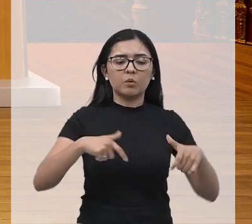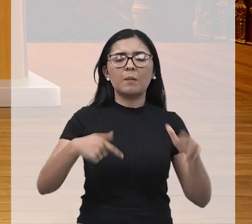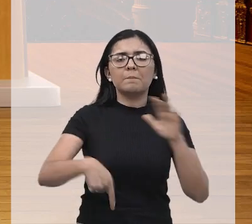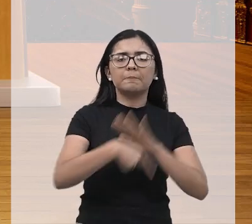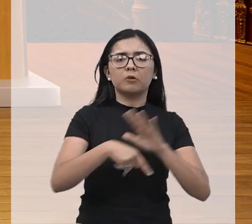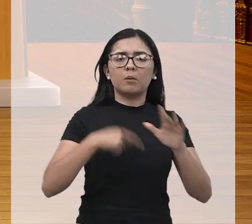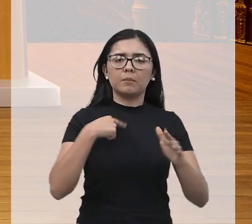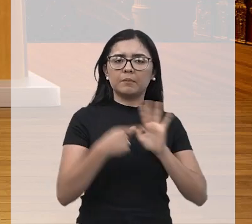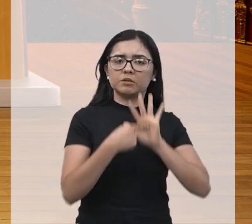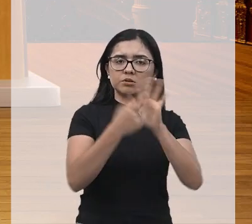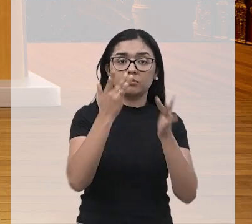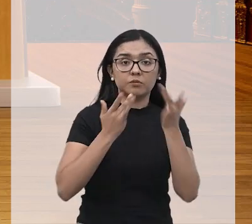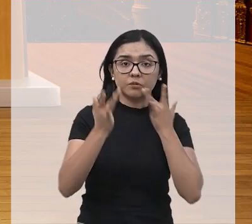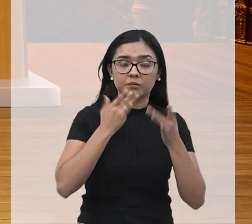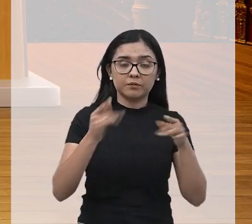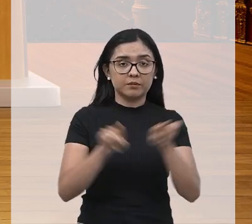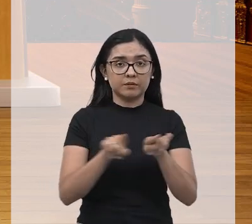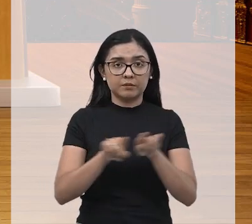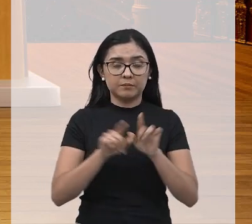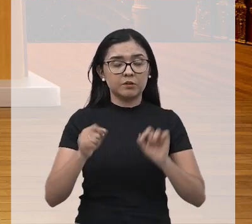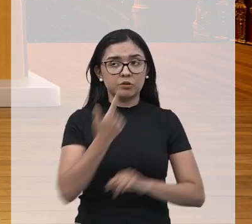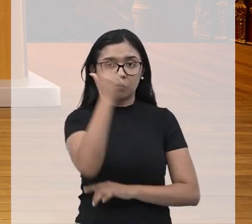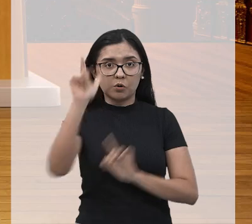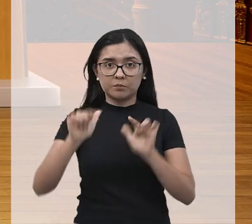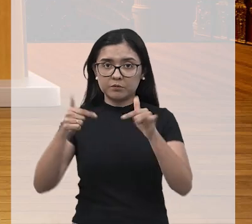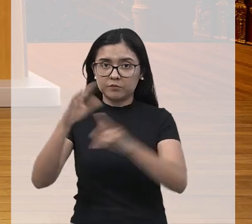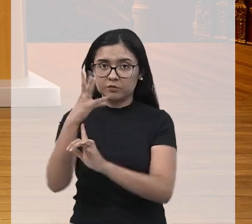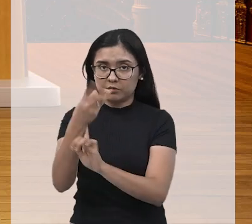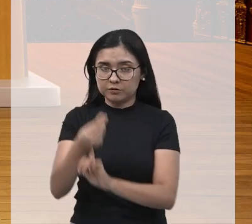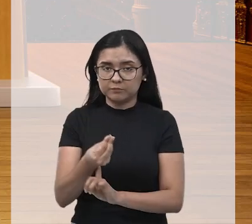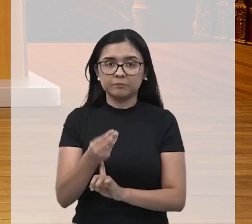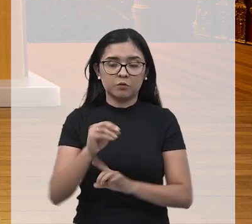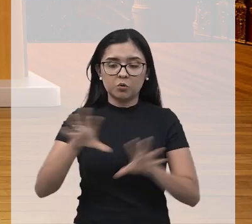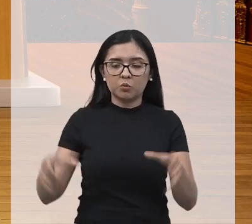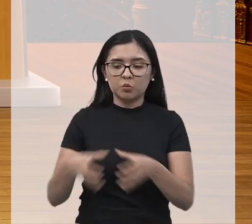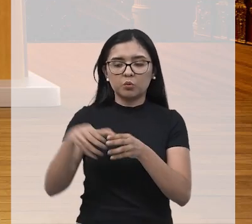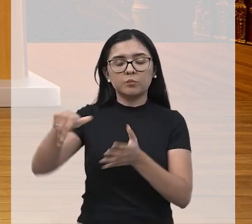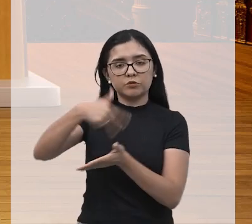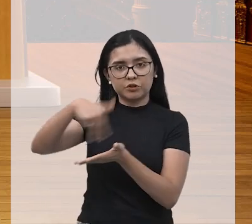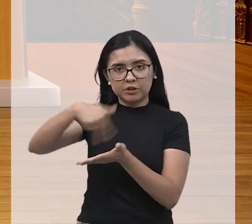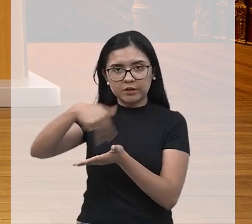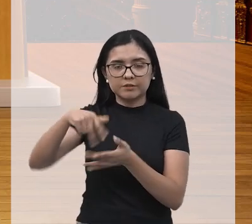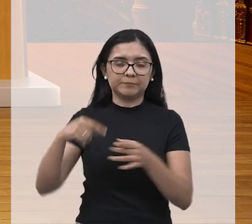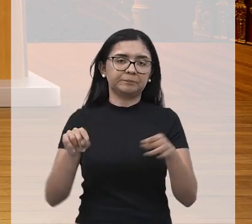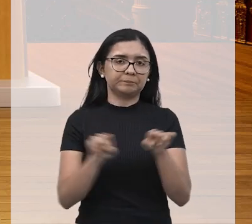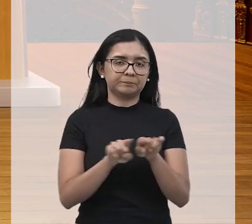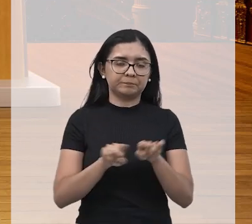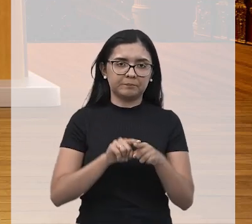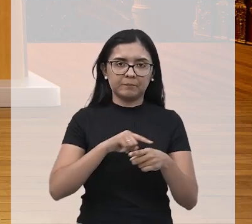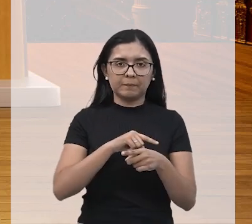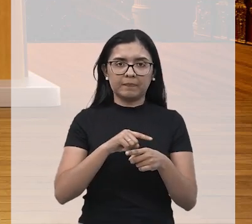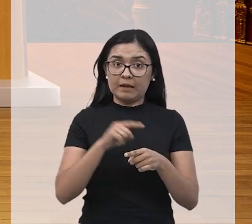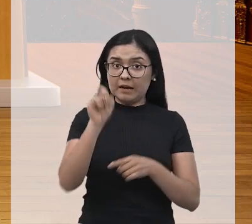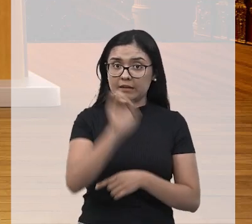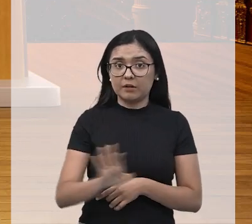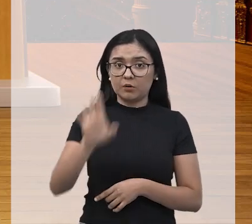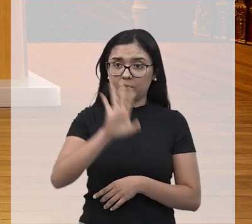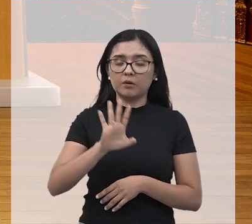apresentações, isso vem também de outras manifestações artísticas. Grupos de dança também